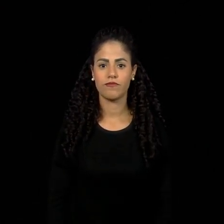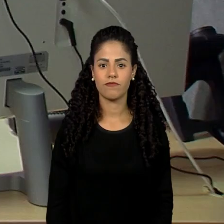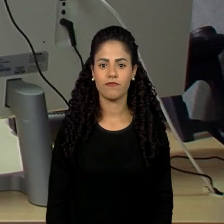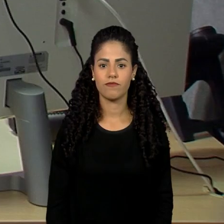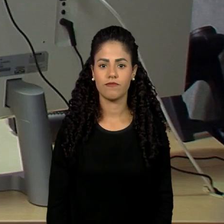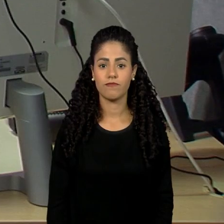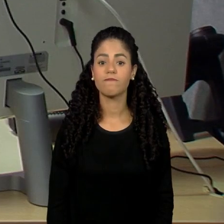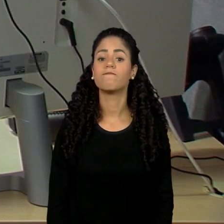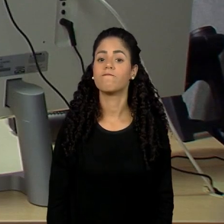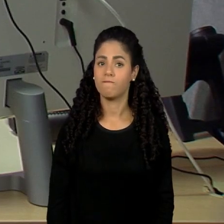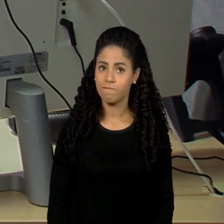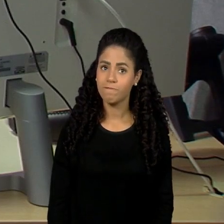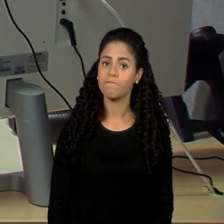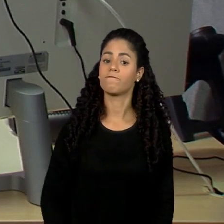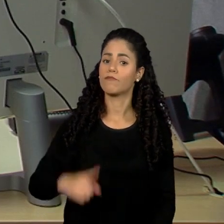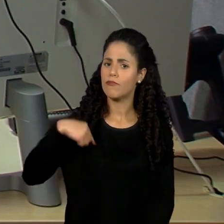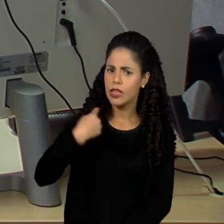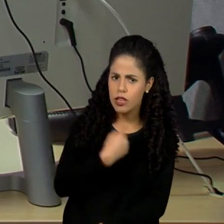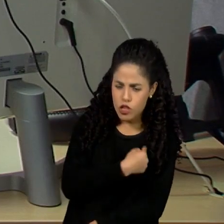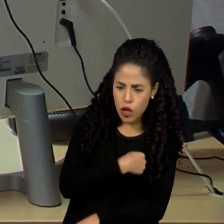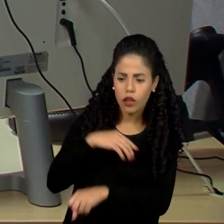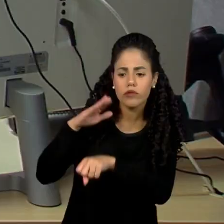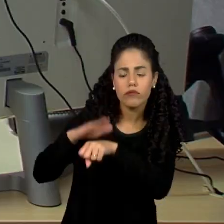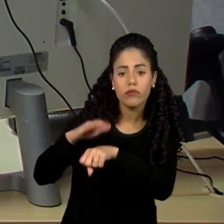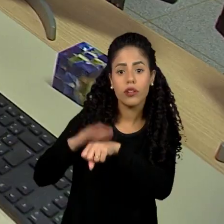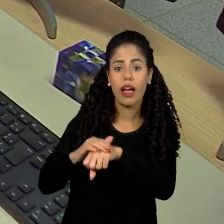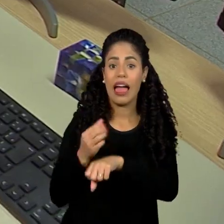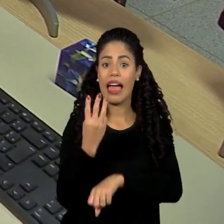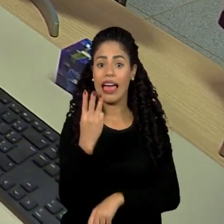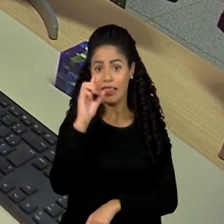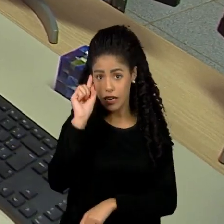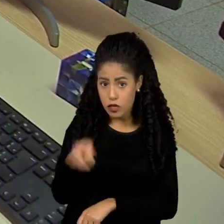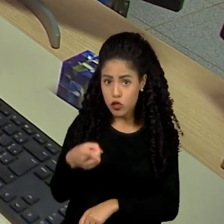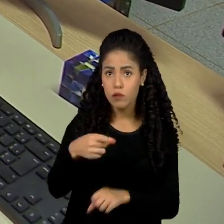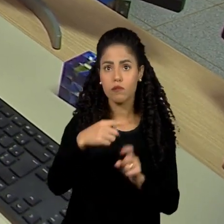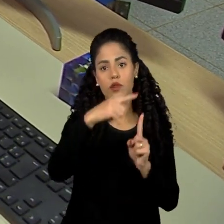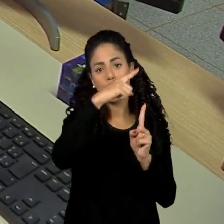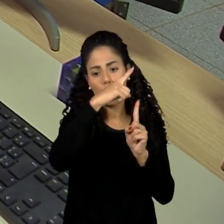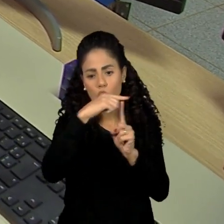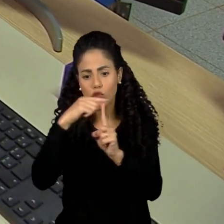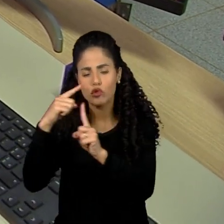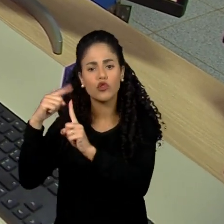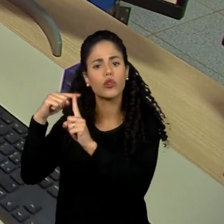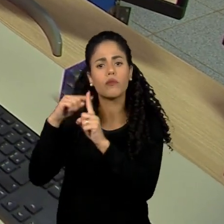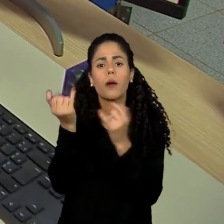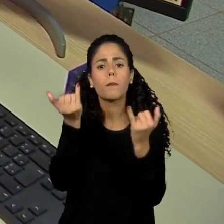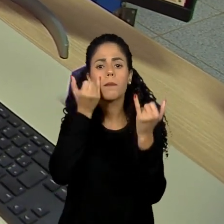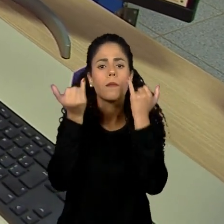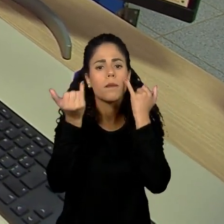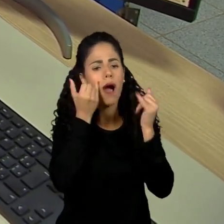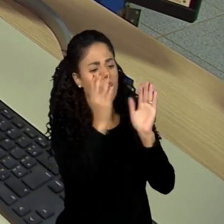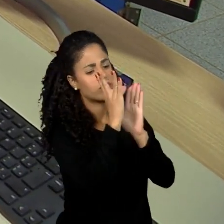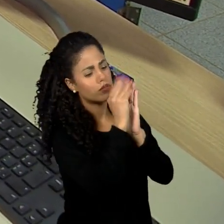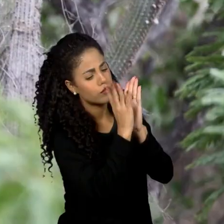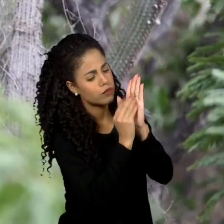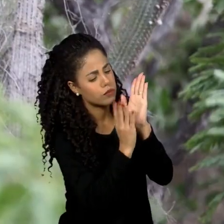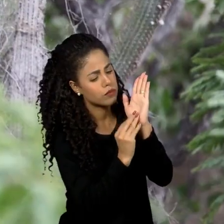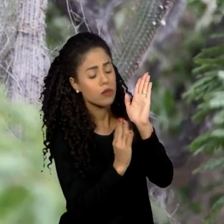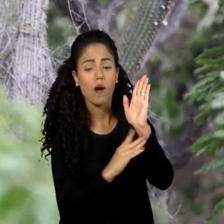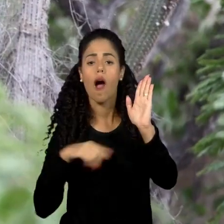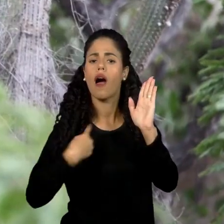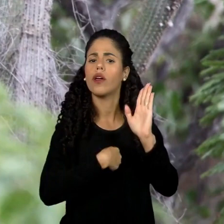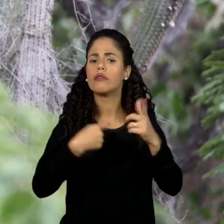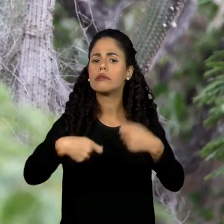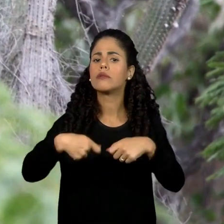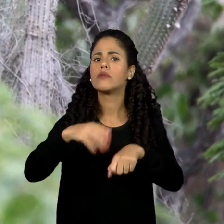Então a gente construiu esse banco de dados para 3.000 espécies. Uma vez que esse banco de dados estava pronto, né, a gente precisava